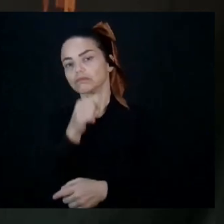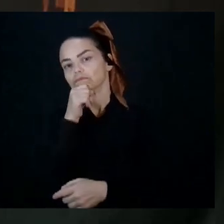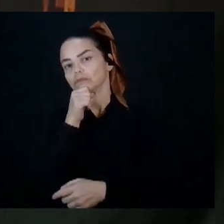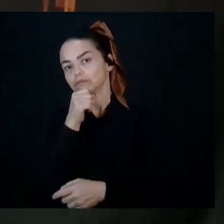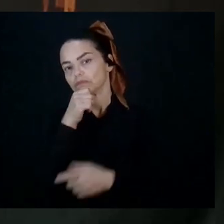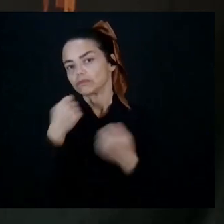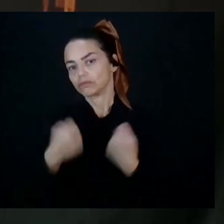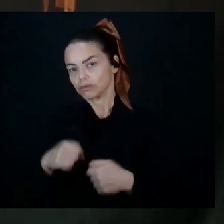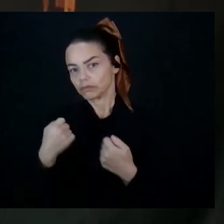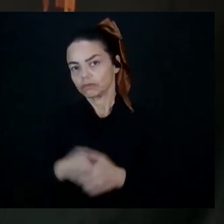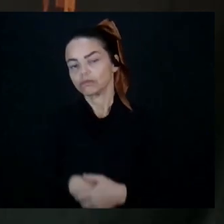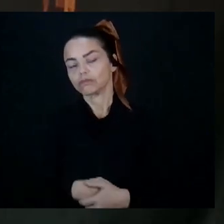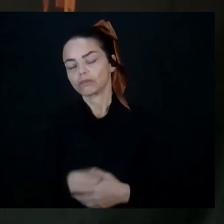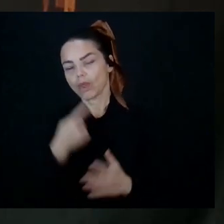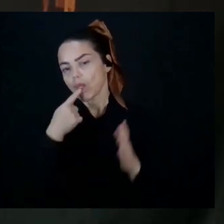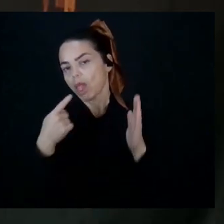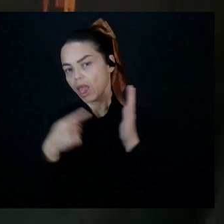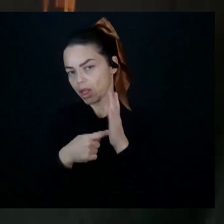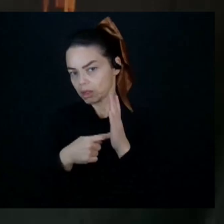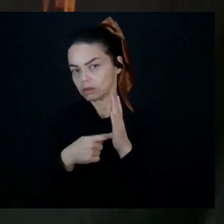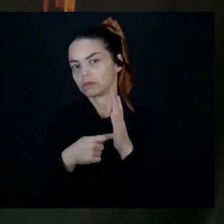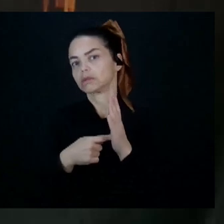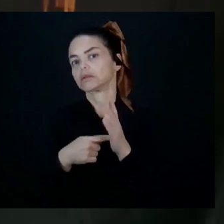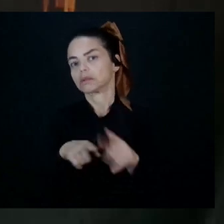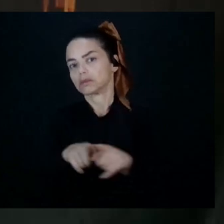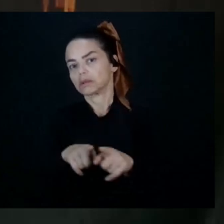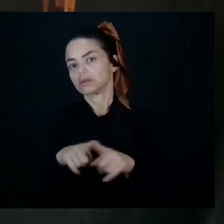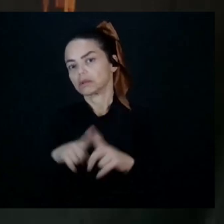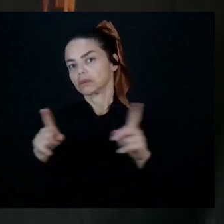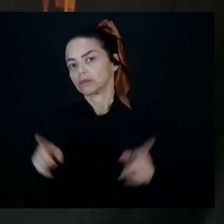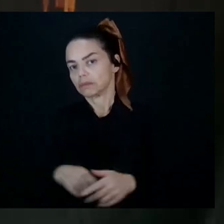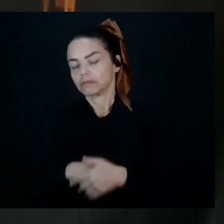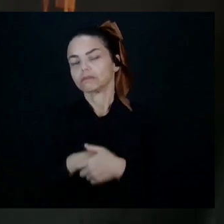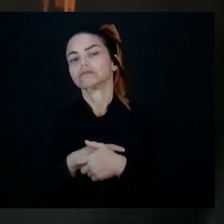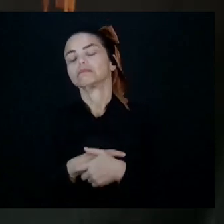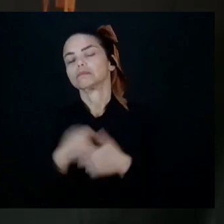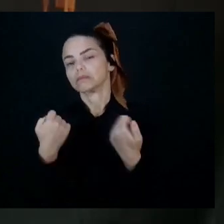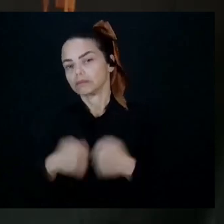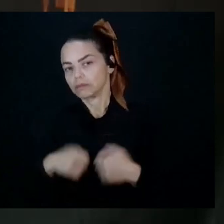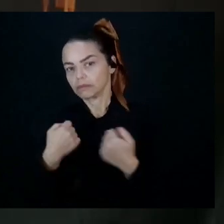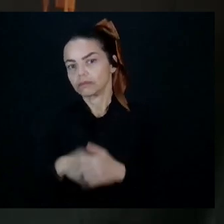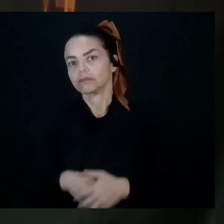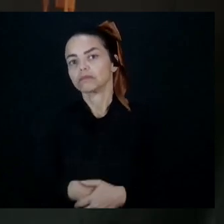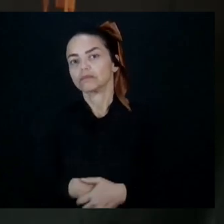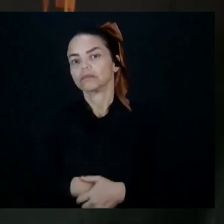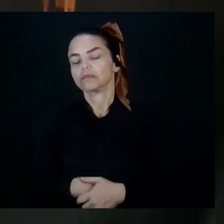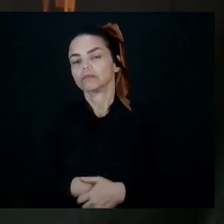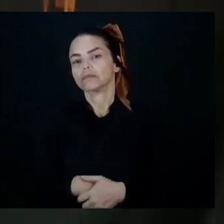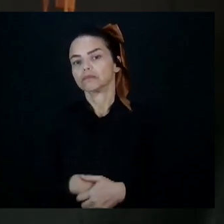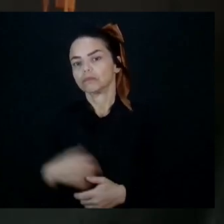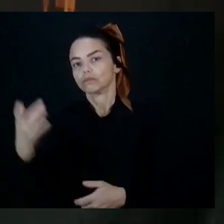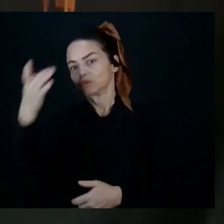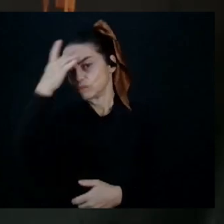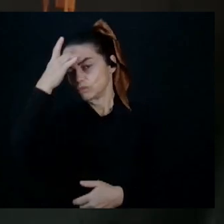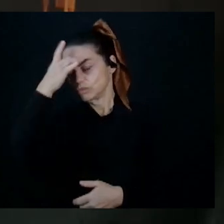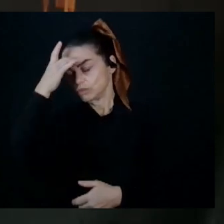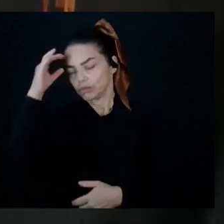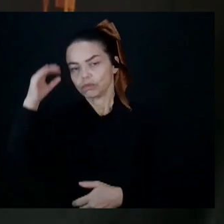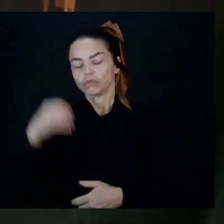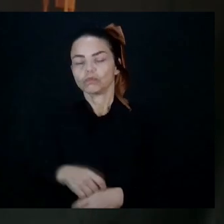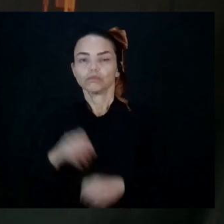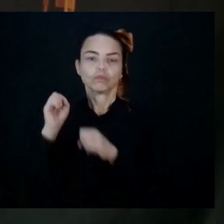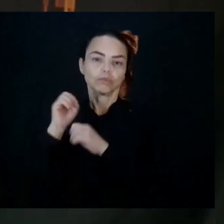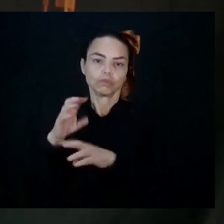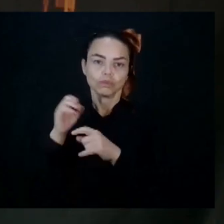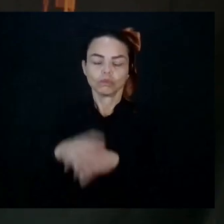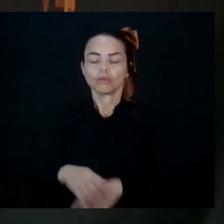de denunciar, mas a necessidade também de conscientização, né? Eu acho que é importante a